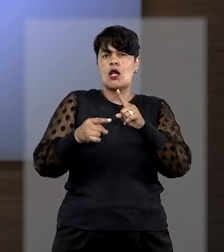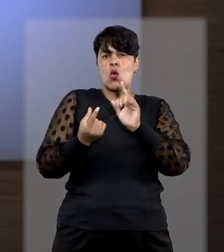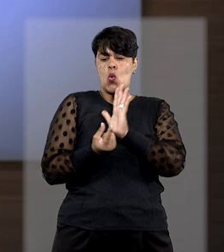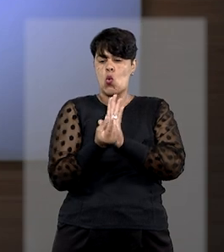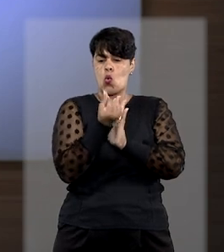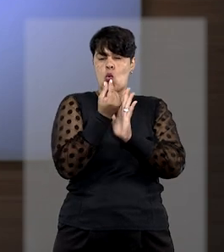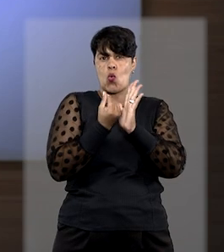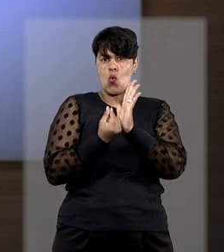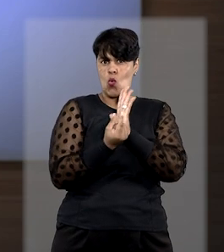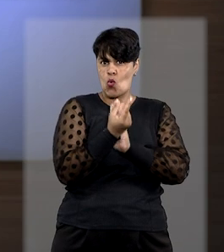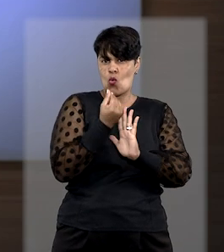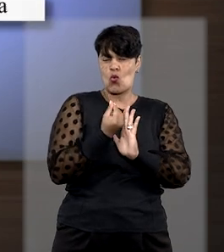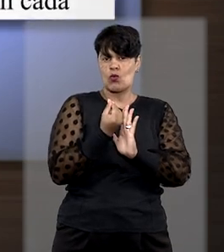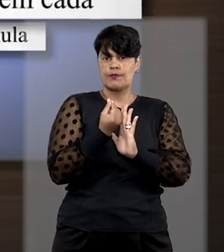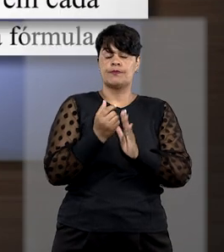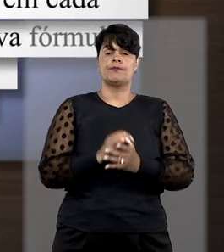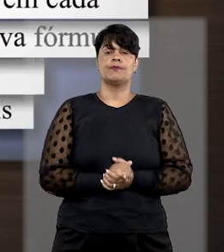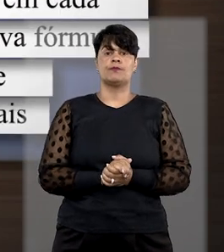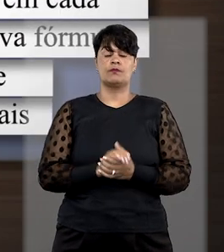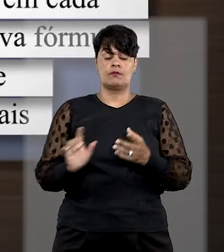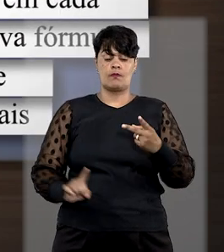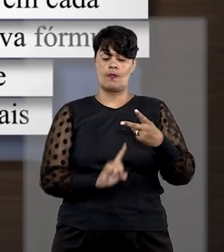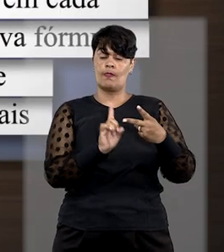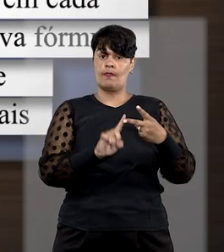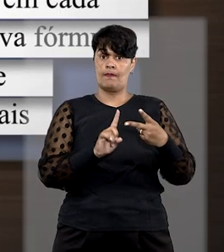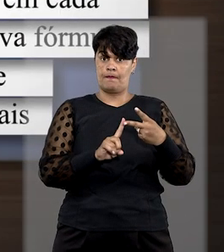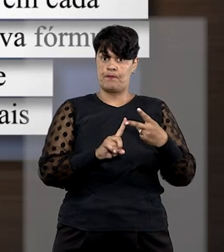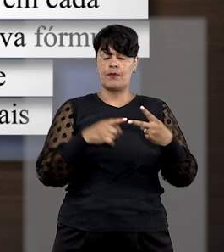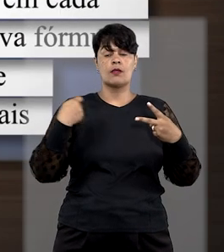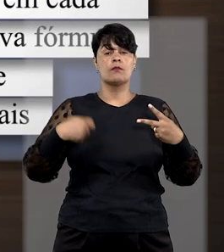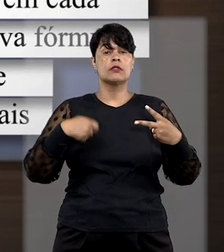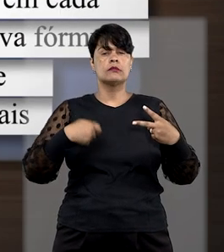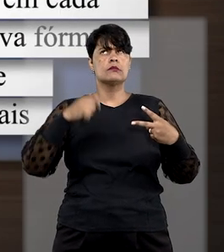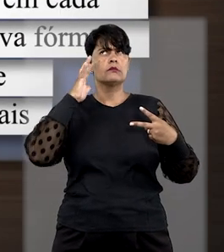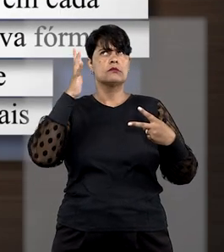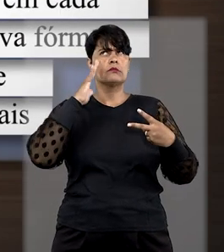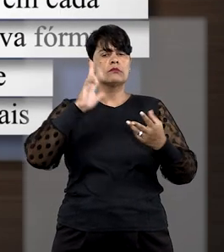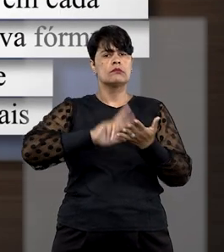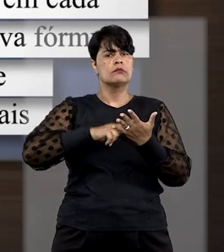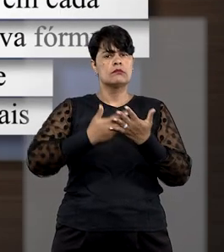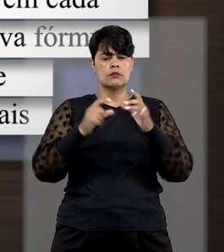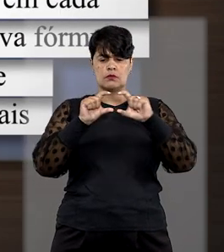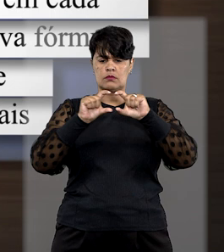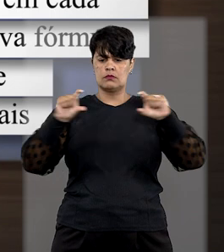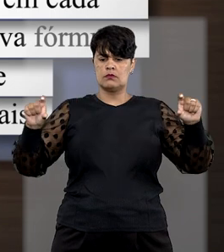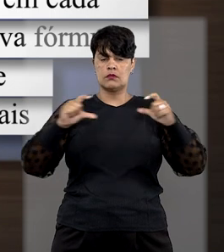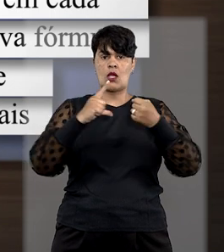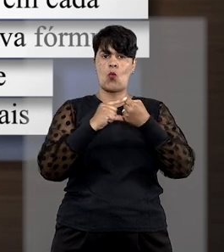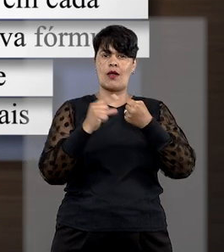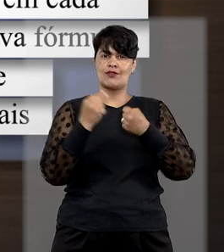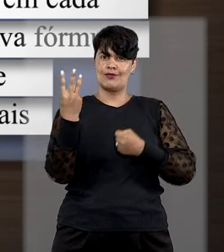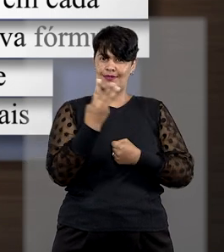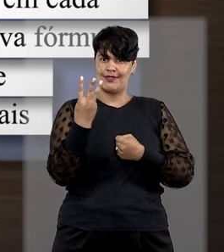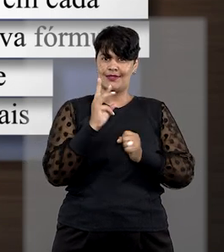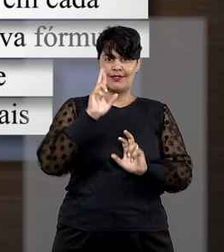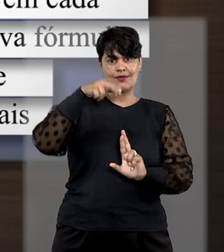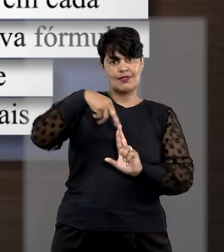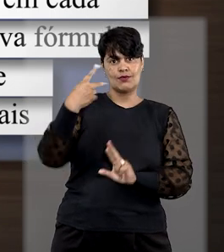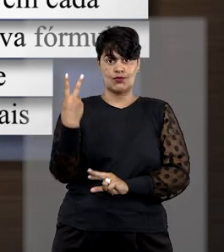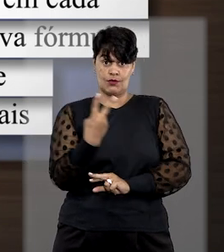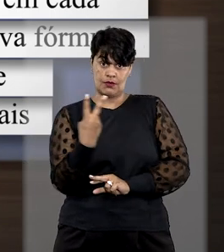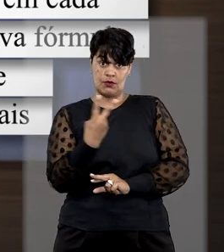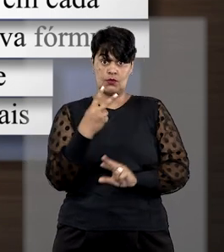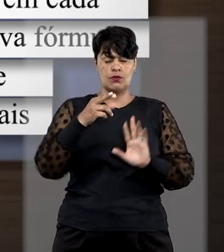Consumidor. Segunda, a melhor interpretação do enunciado normativo do artigo 3º, inciso 2º,